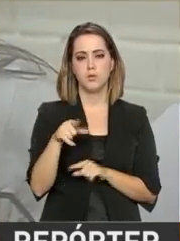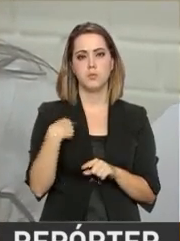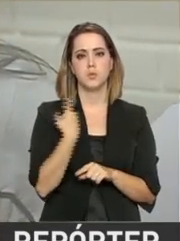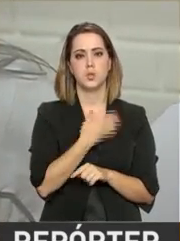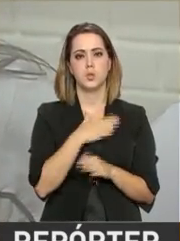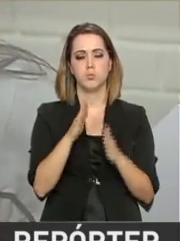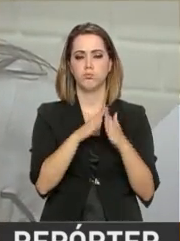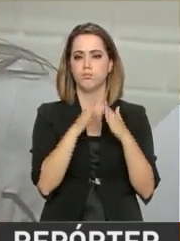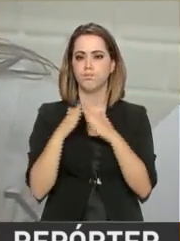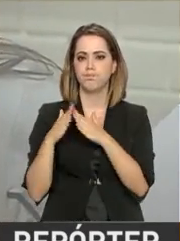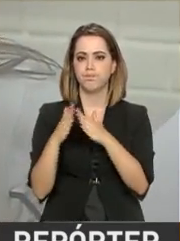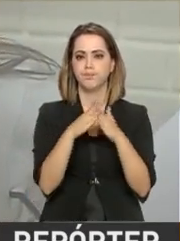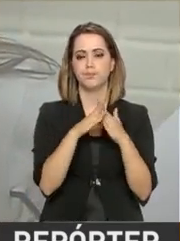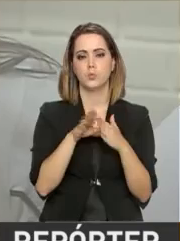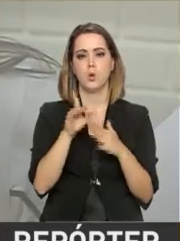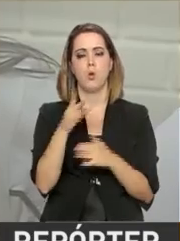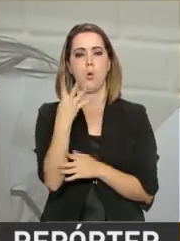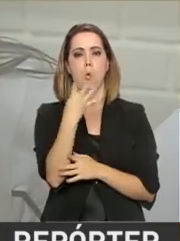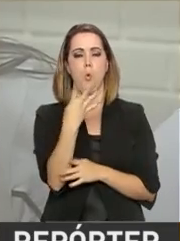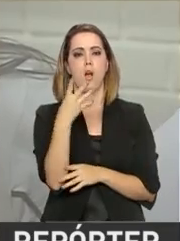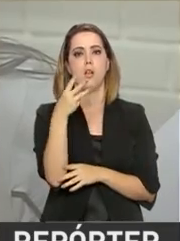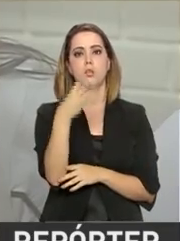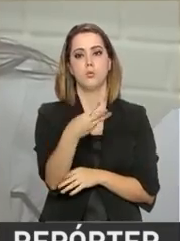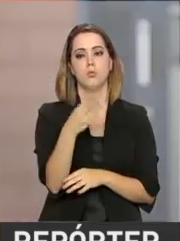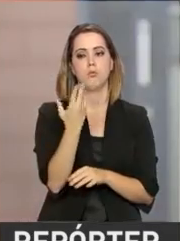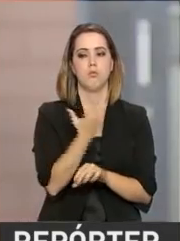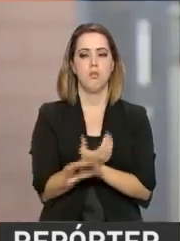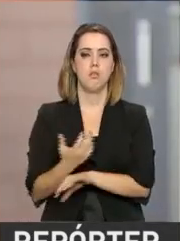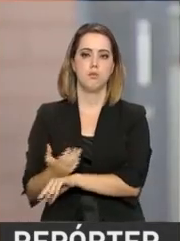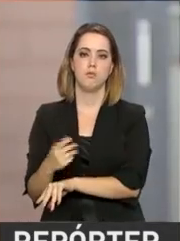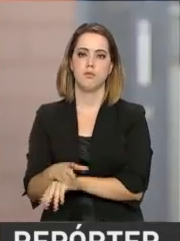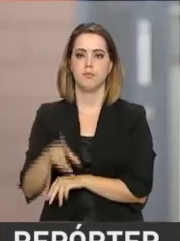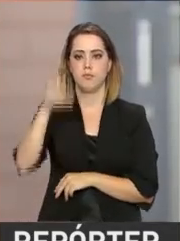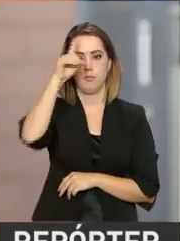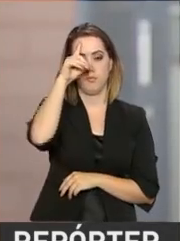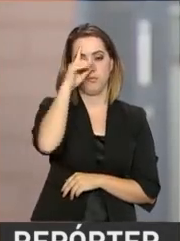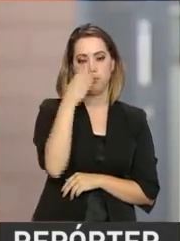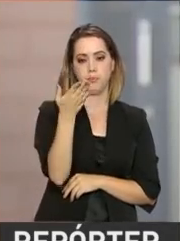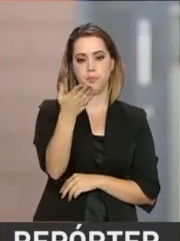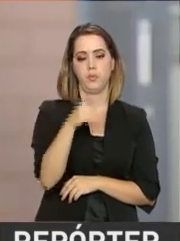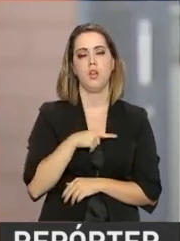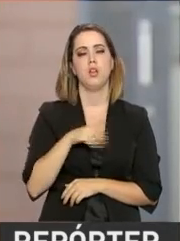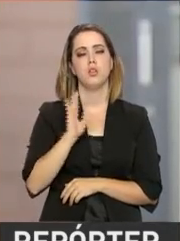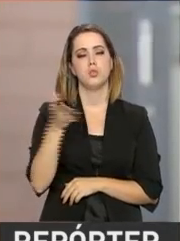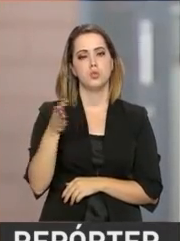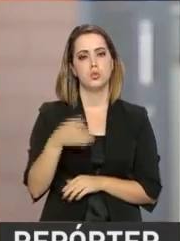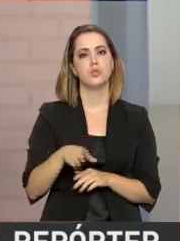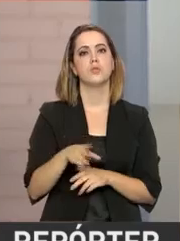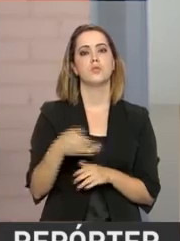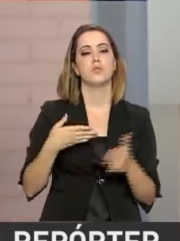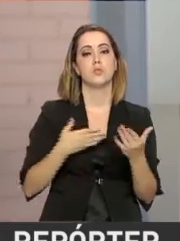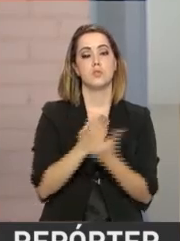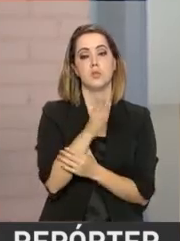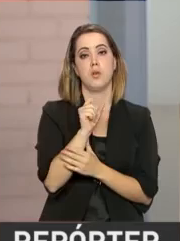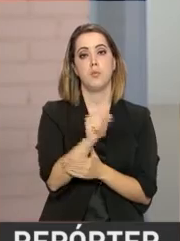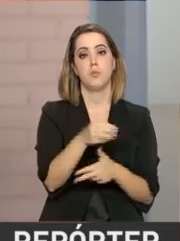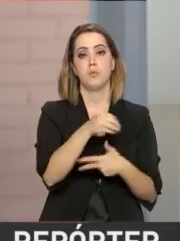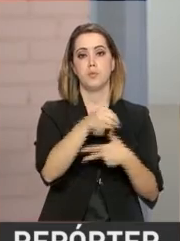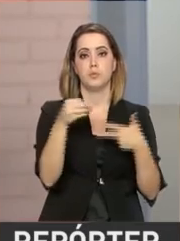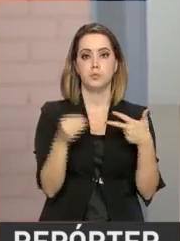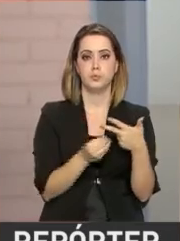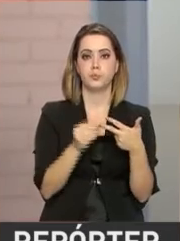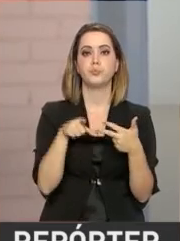que é o horário que o estudo umas três quatro matérias por dia né larissa fez a prova do enem em 2015 com a nota ela